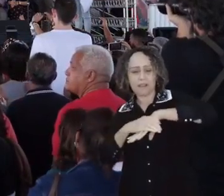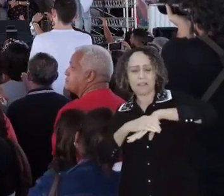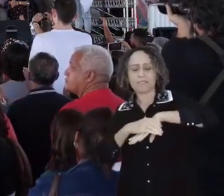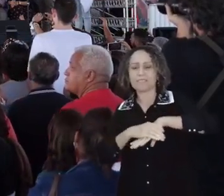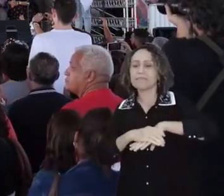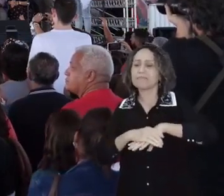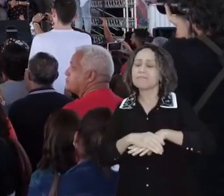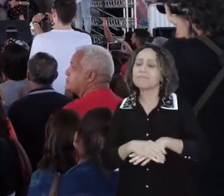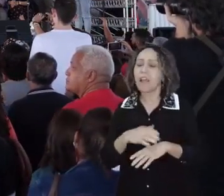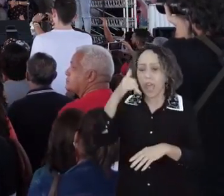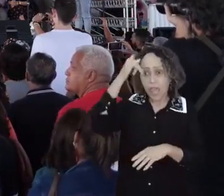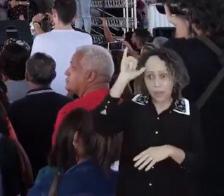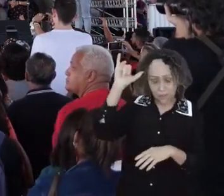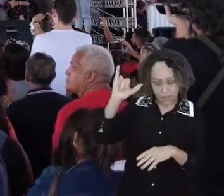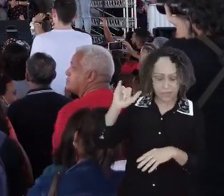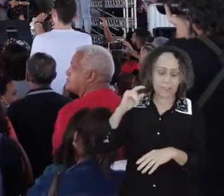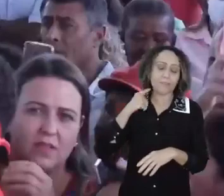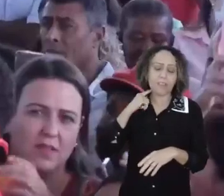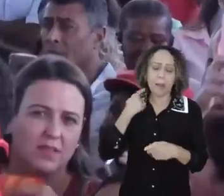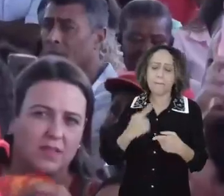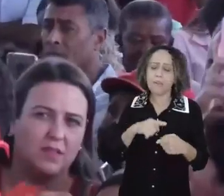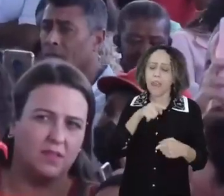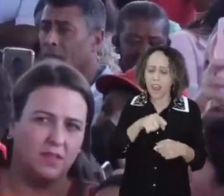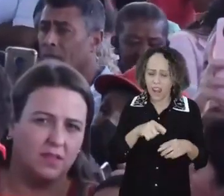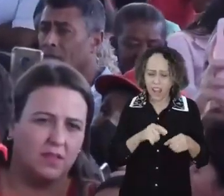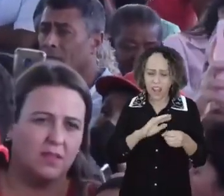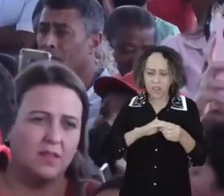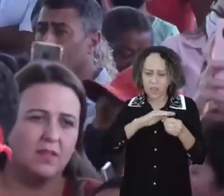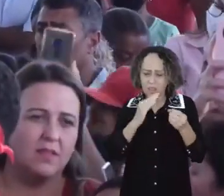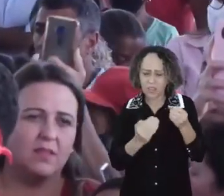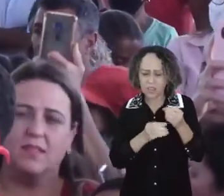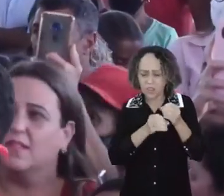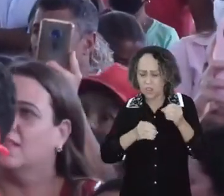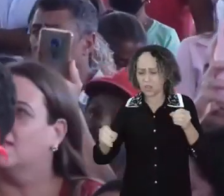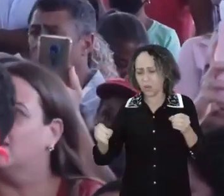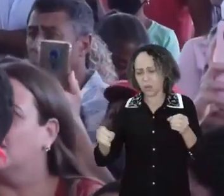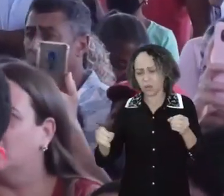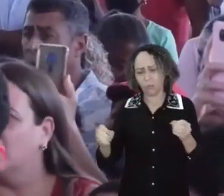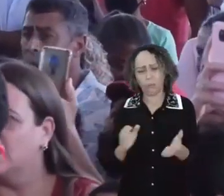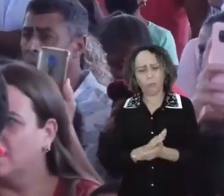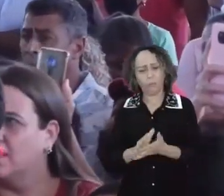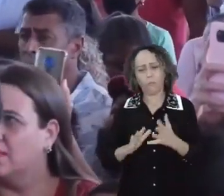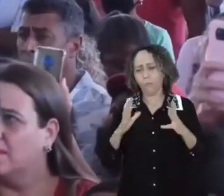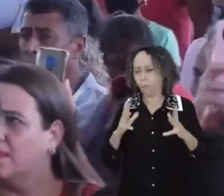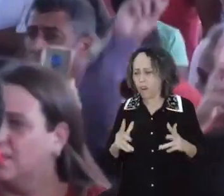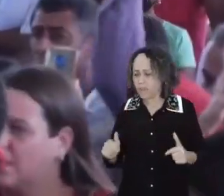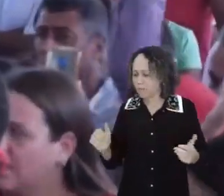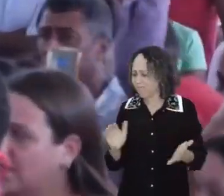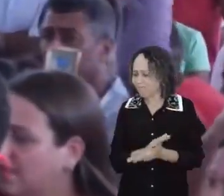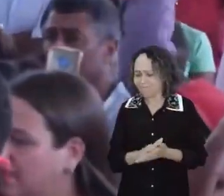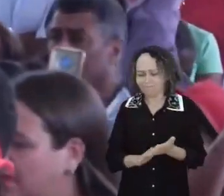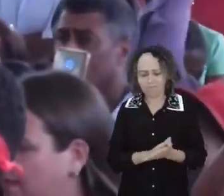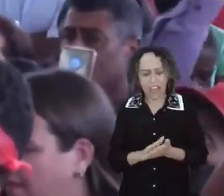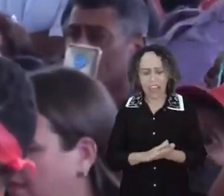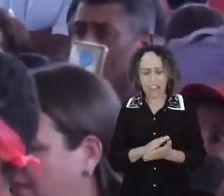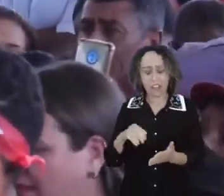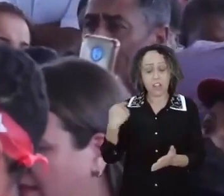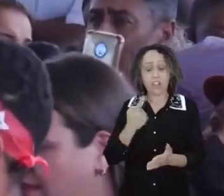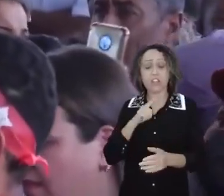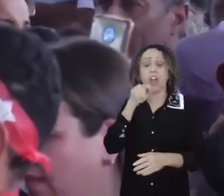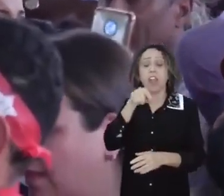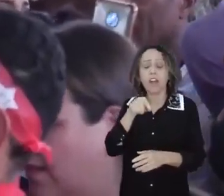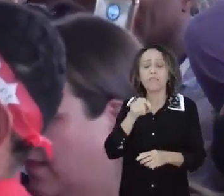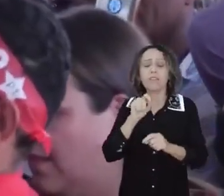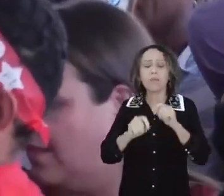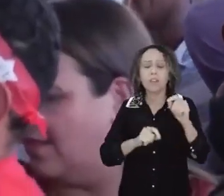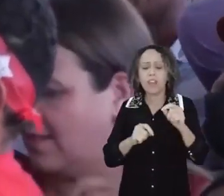nós, Lula, juntos, nós fizemos lá saneamento básico, nós fizemos drenagem